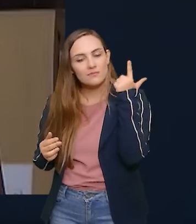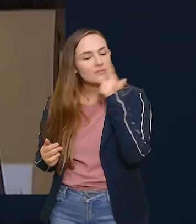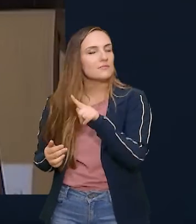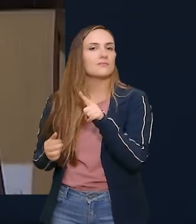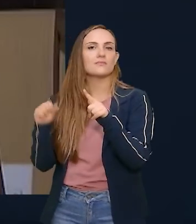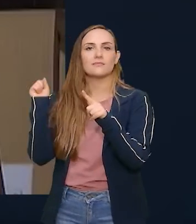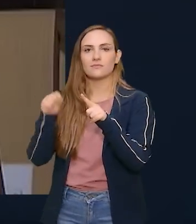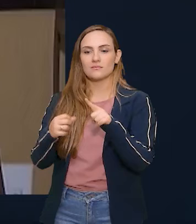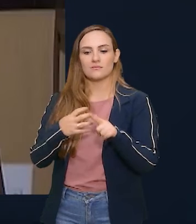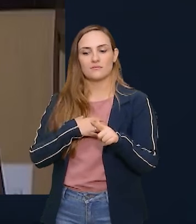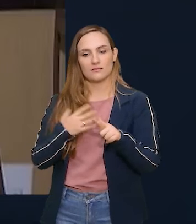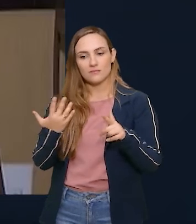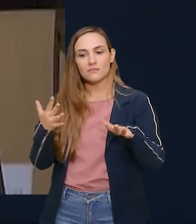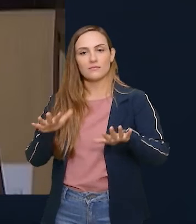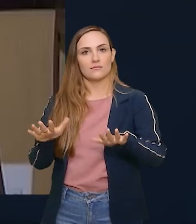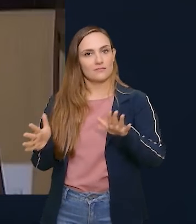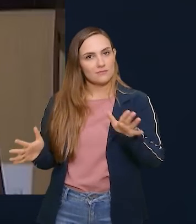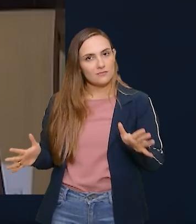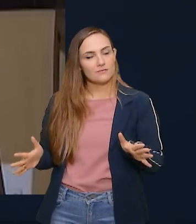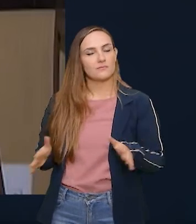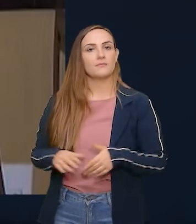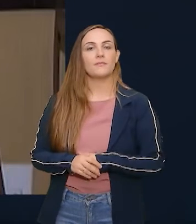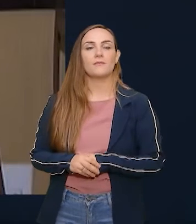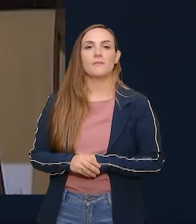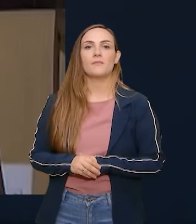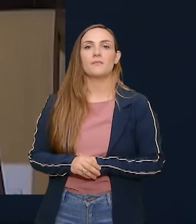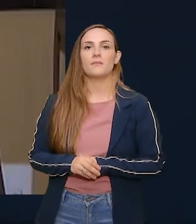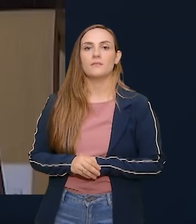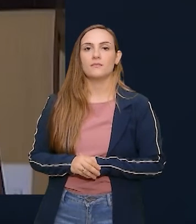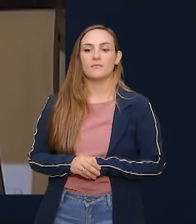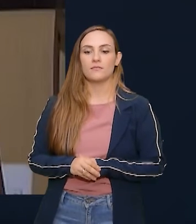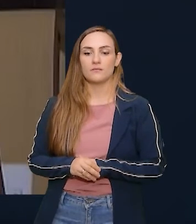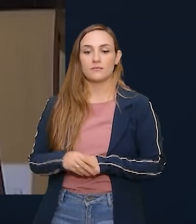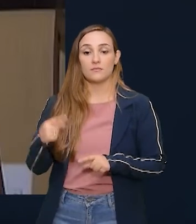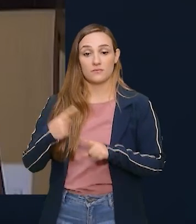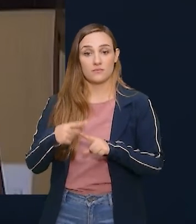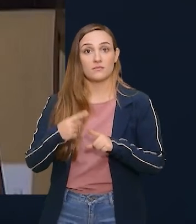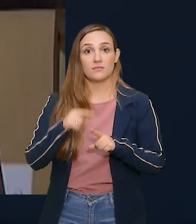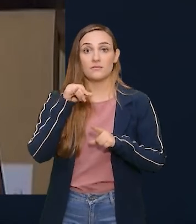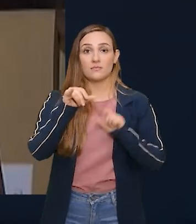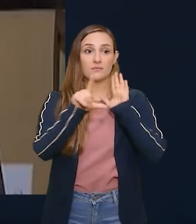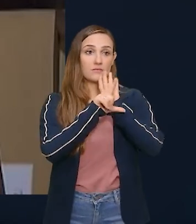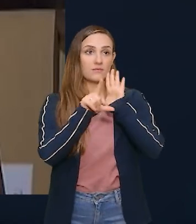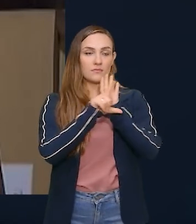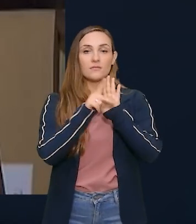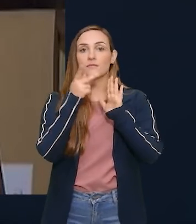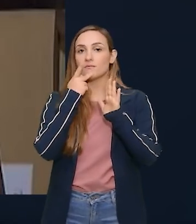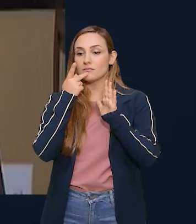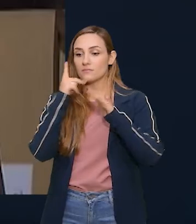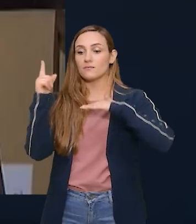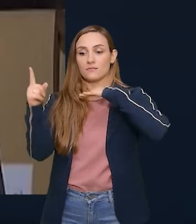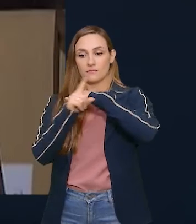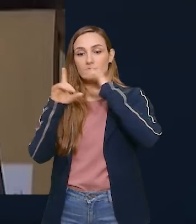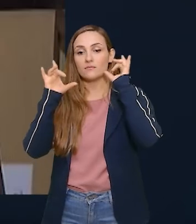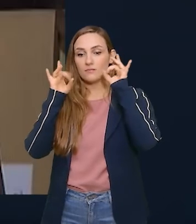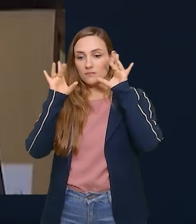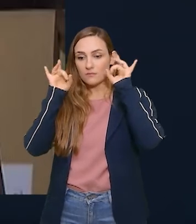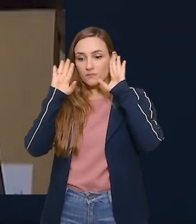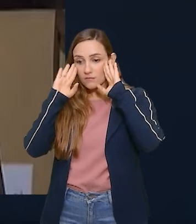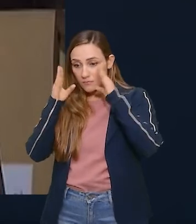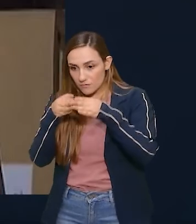tipo de atenção, sejam efetivamente incluídos. Porque o objetivo, toda vez que a norma fala